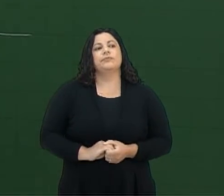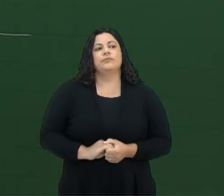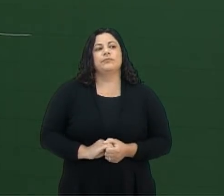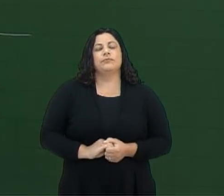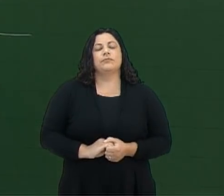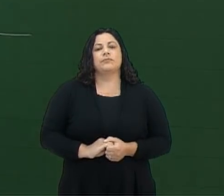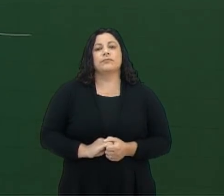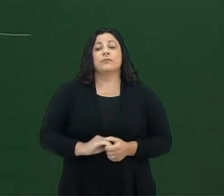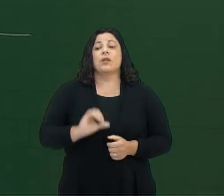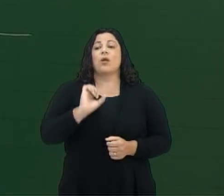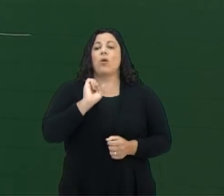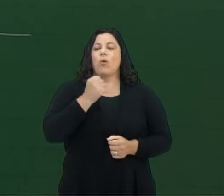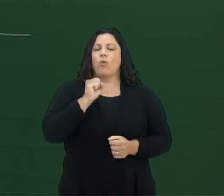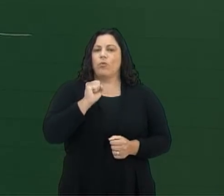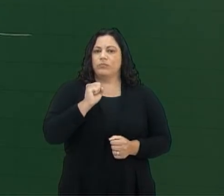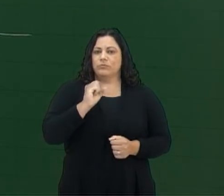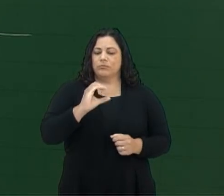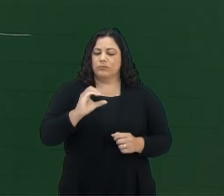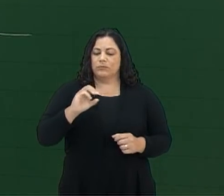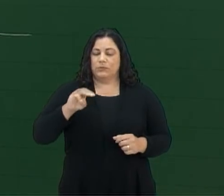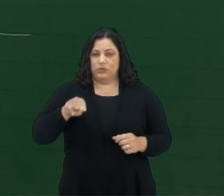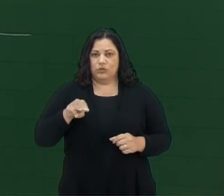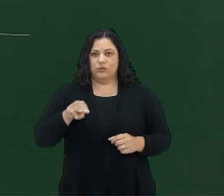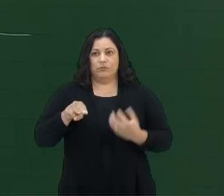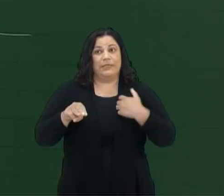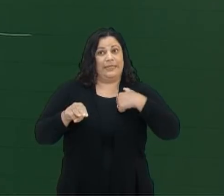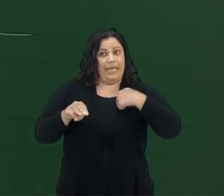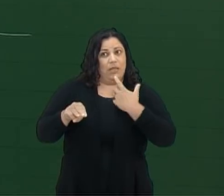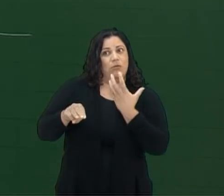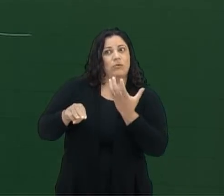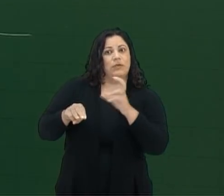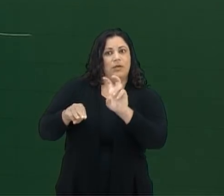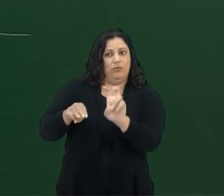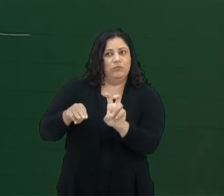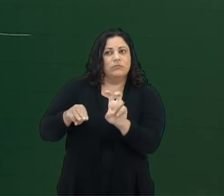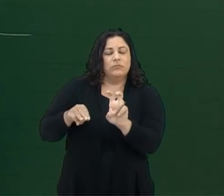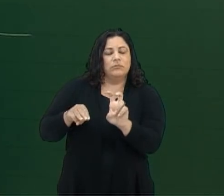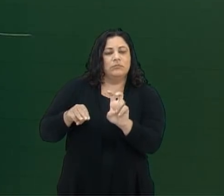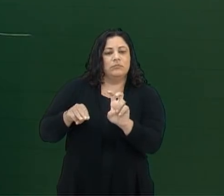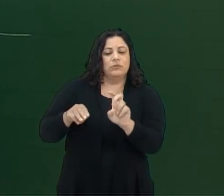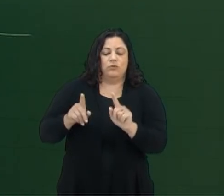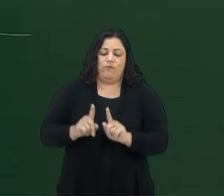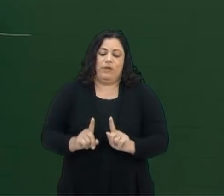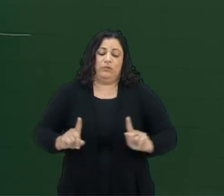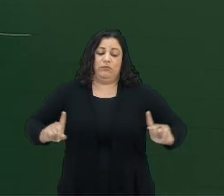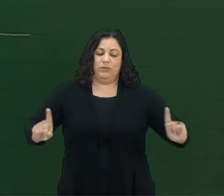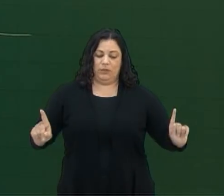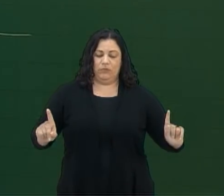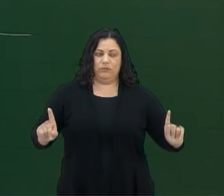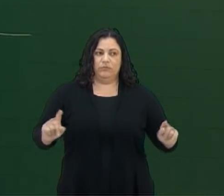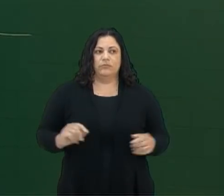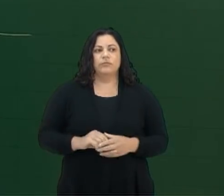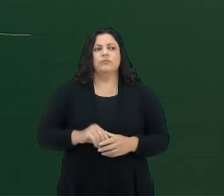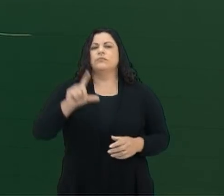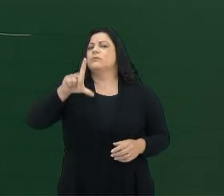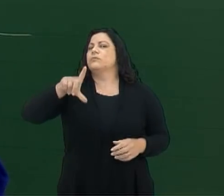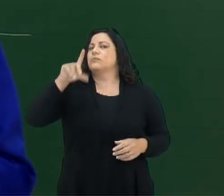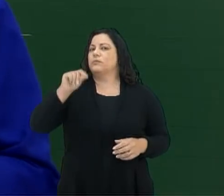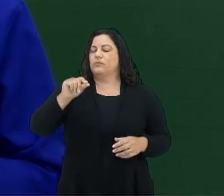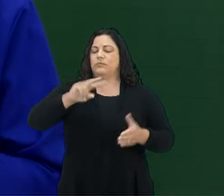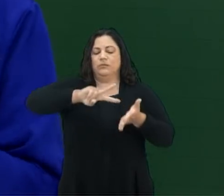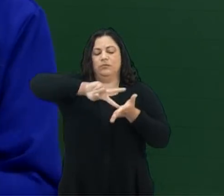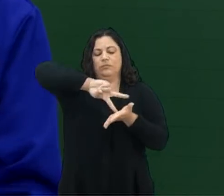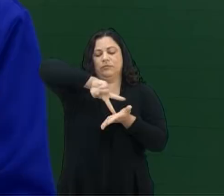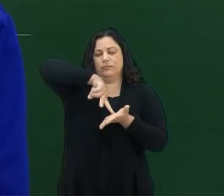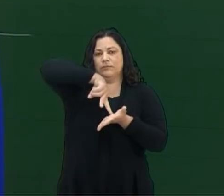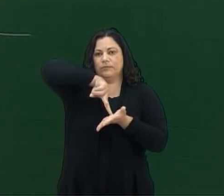Pronto, tá? Fiz uma reta um pouco maior que o tamanho do lado do quadrado. Agora eu vou escolher o tamanho que eu quero para o quadrado. Agora eu vou lá no compasso,